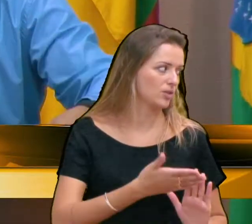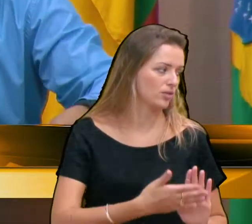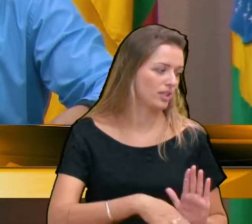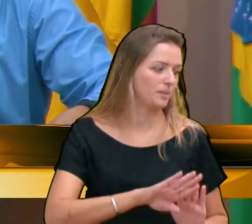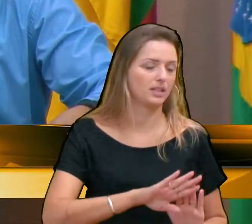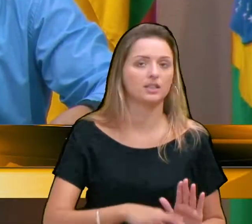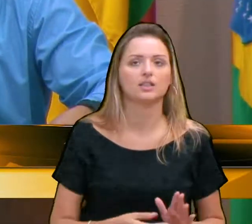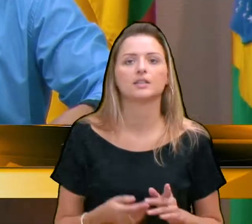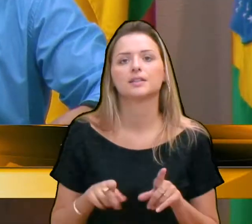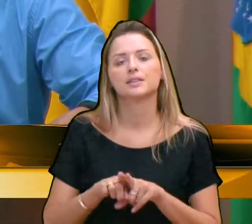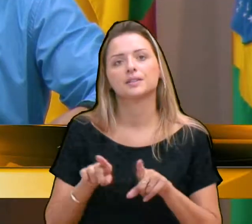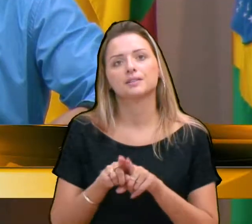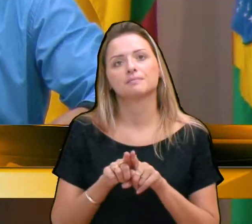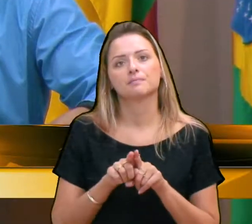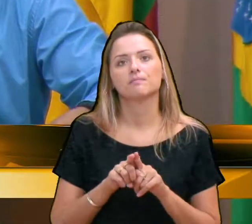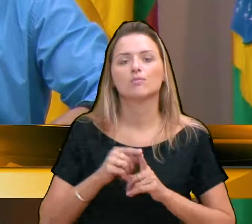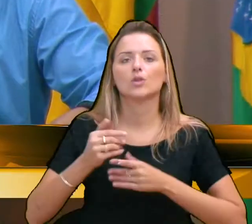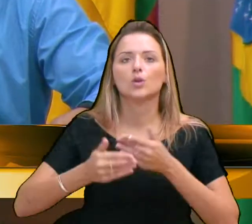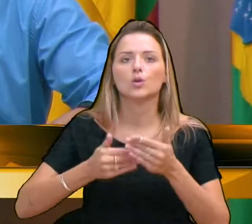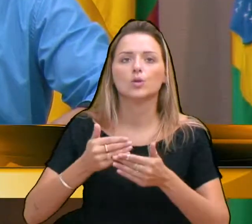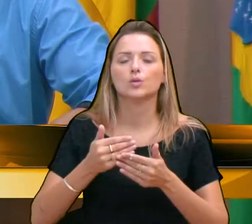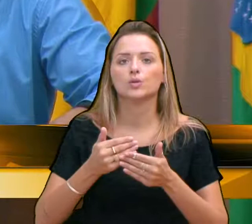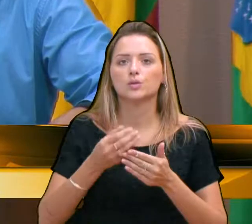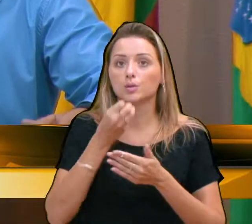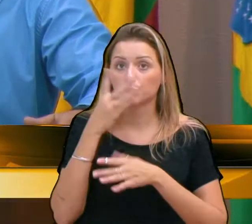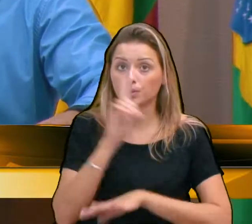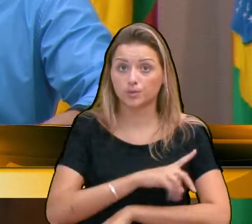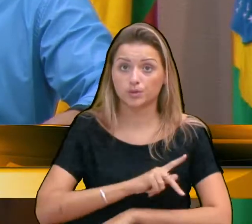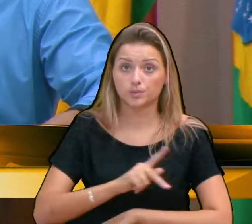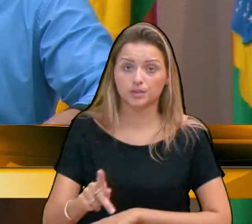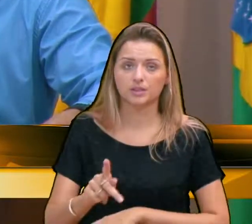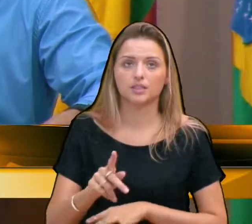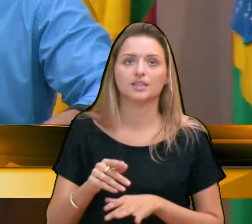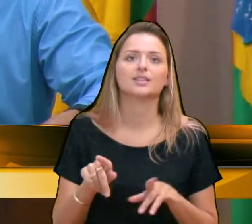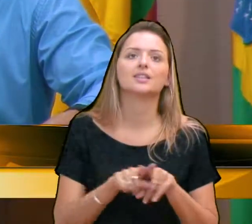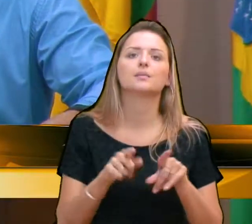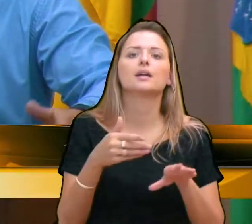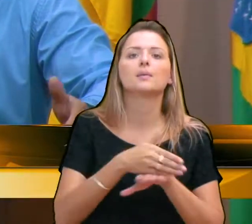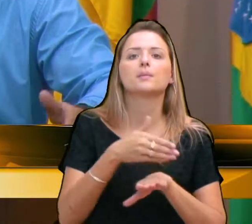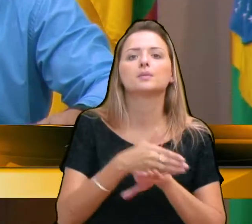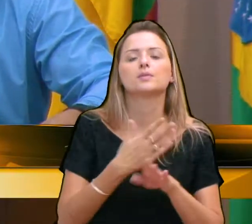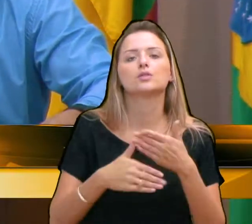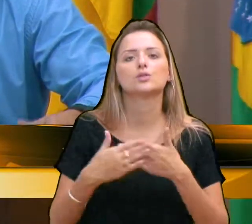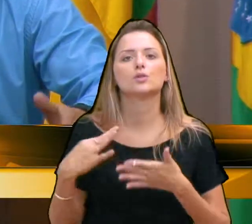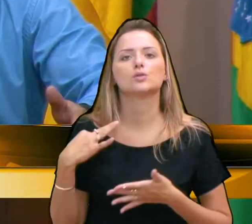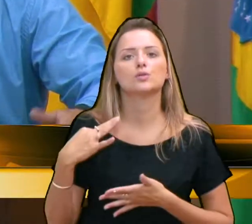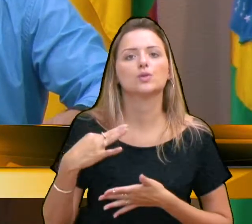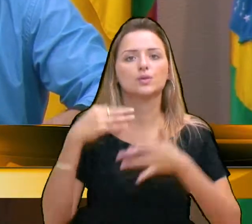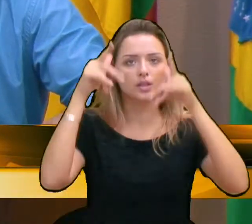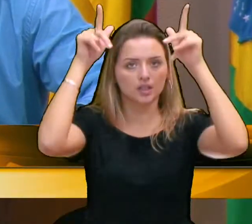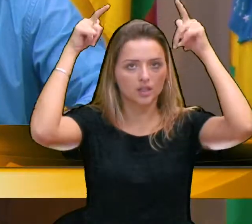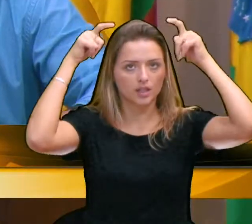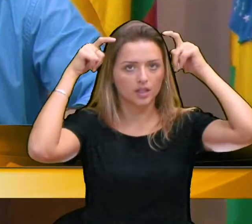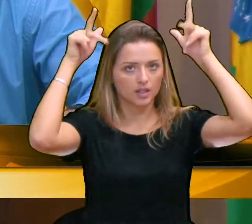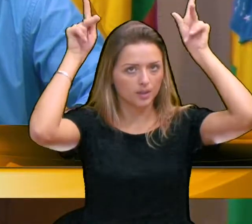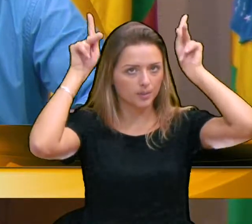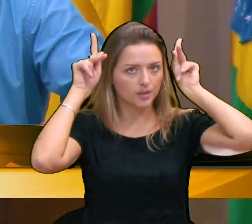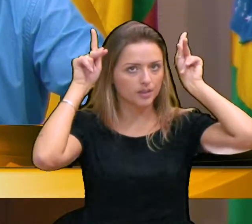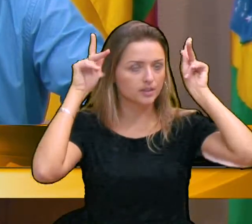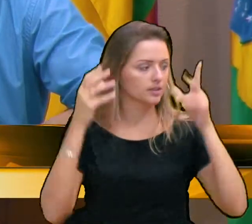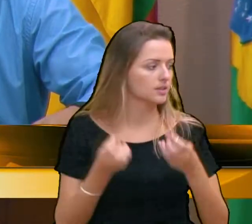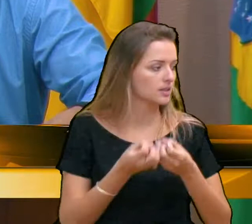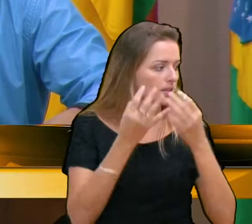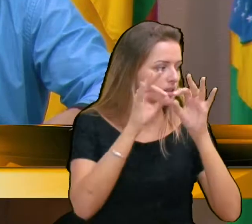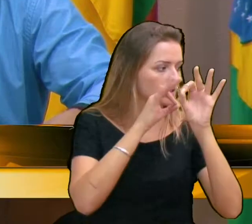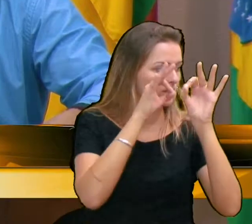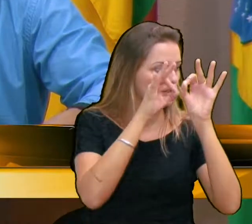casa, mostrando o processo para as nossas concorrentes à Festa da Uva, para contribuir mais em conhecimento dentro daquilo que a